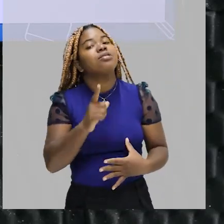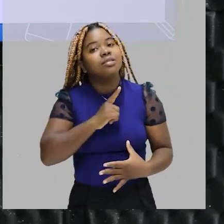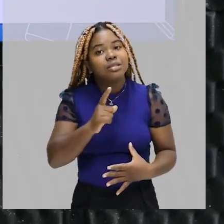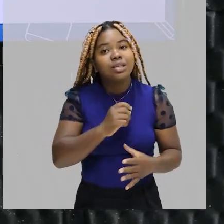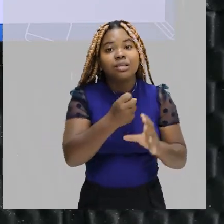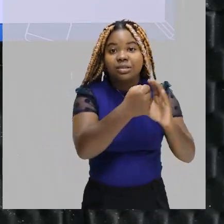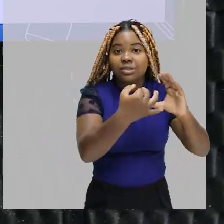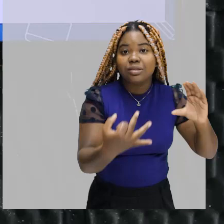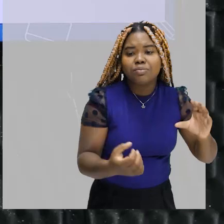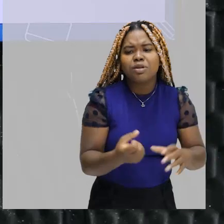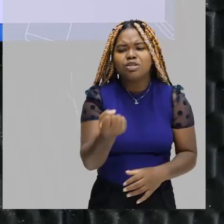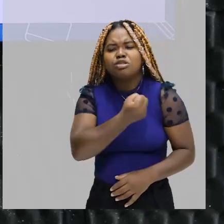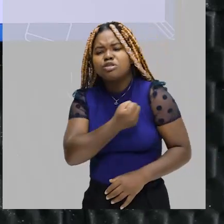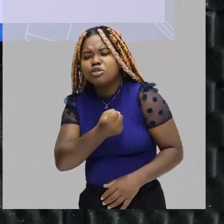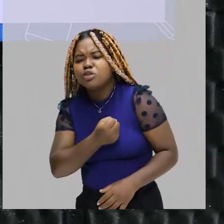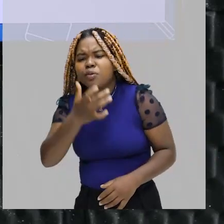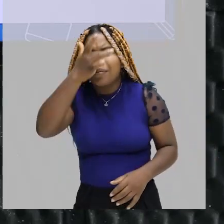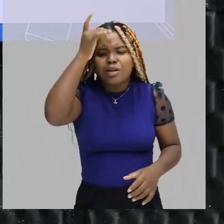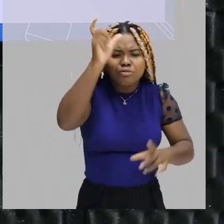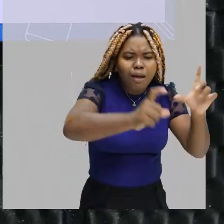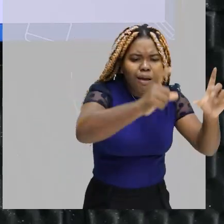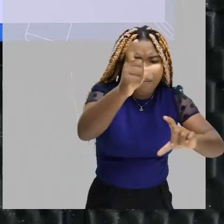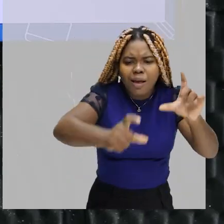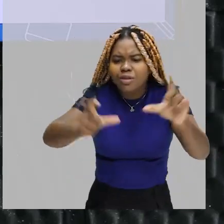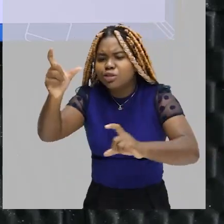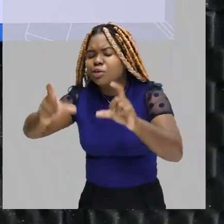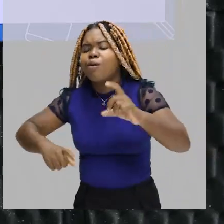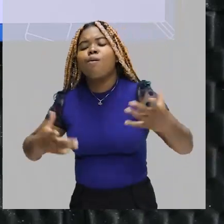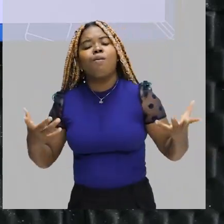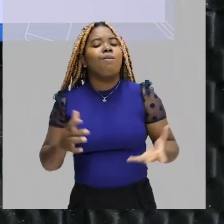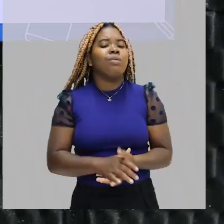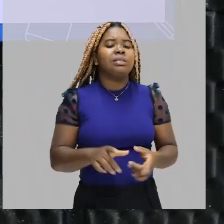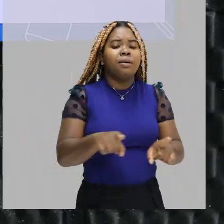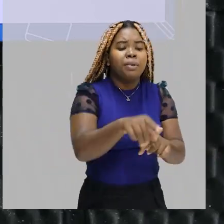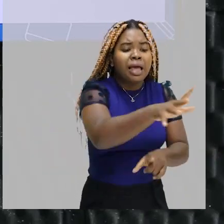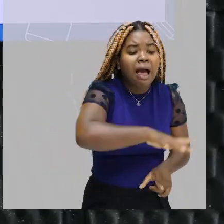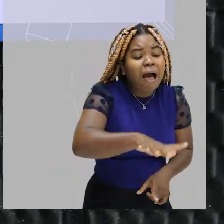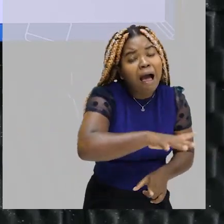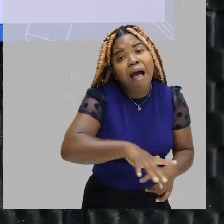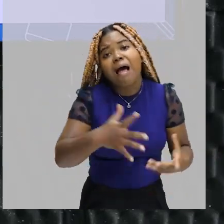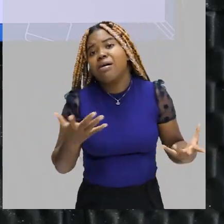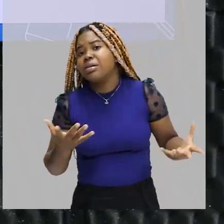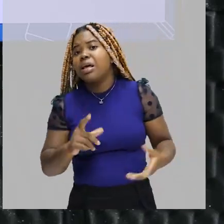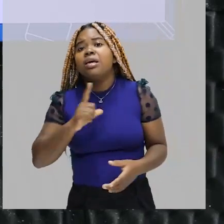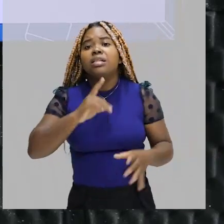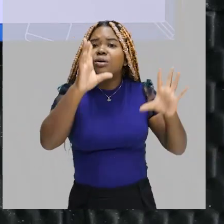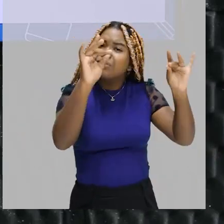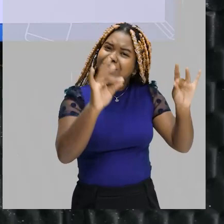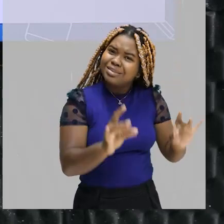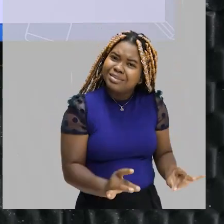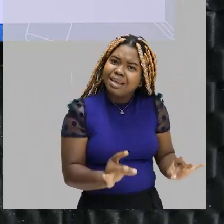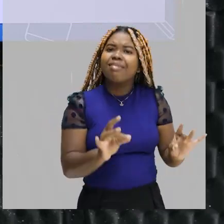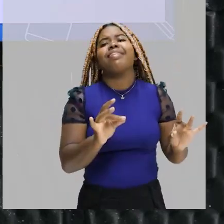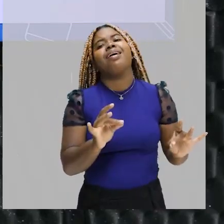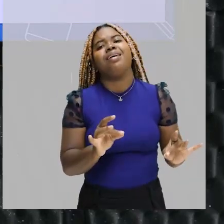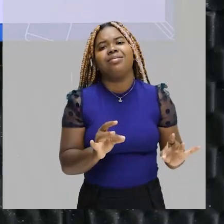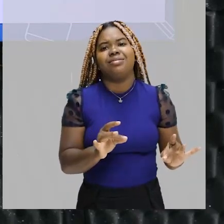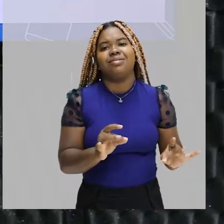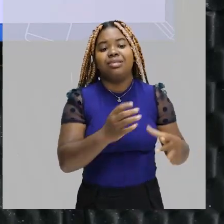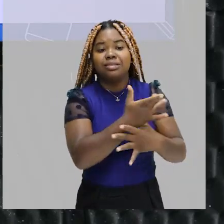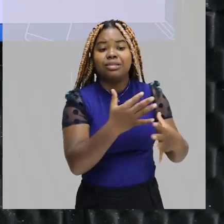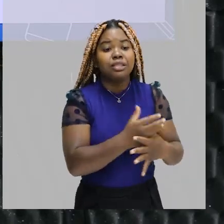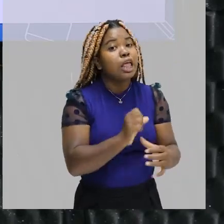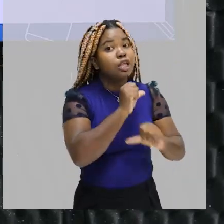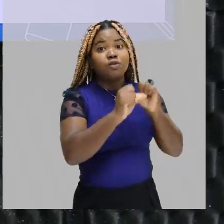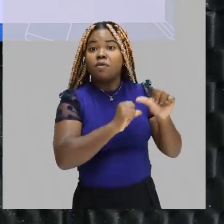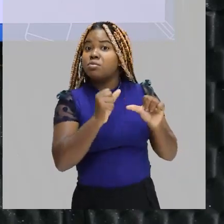pelo seu número de habitantes, pela sua dimensão territorial. Então, você tem essa descrição dessa cidade. E isso não vai